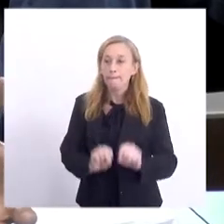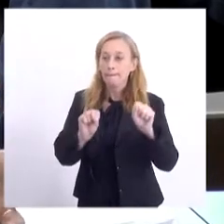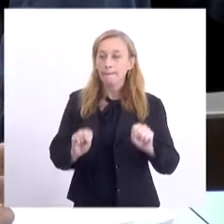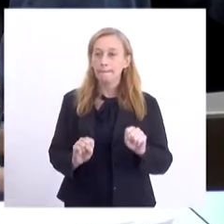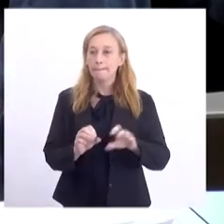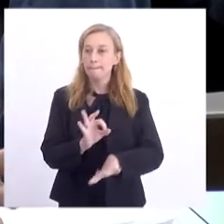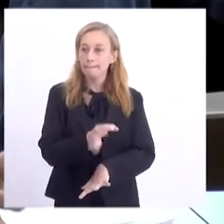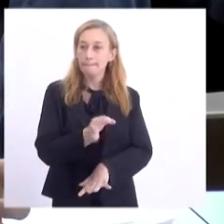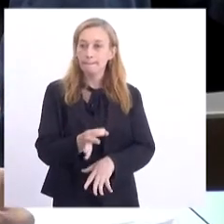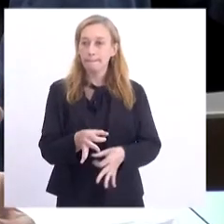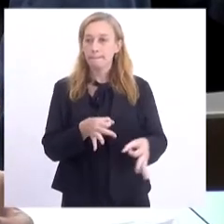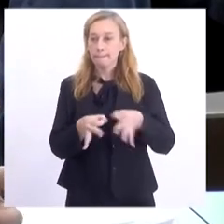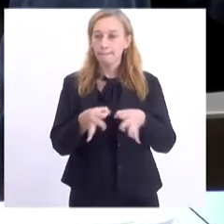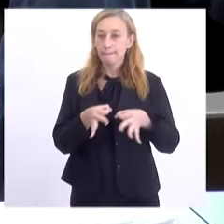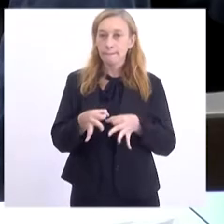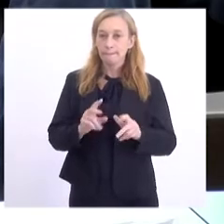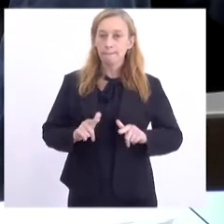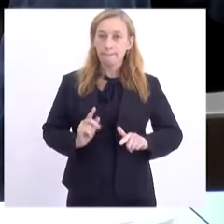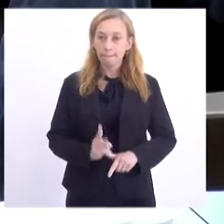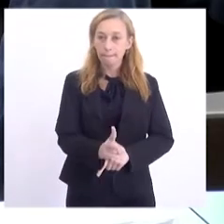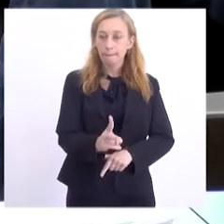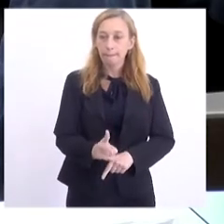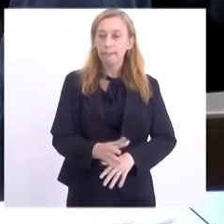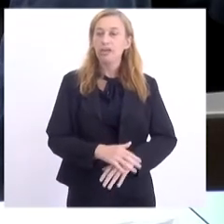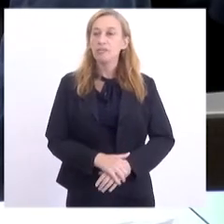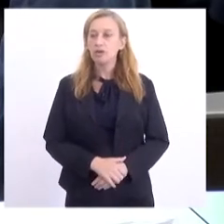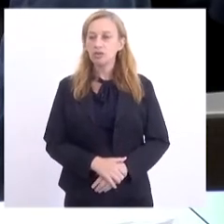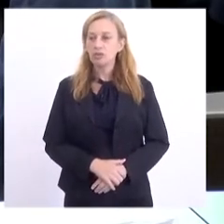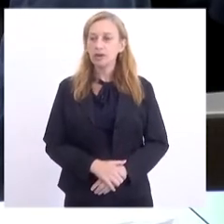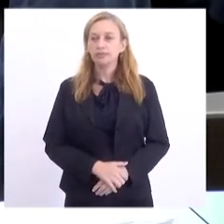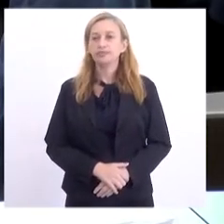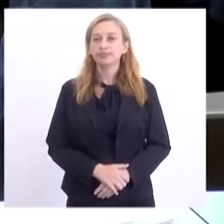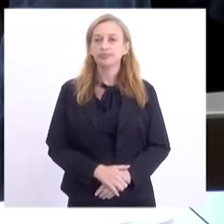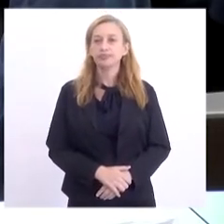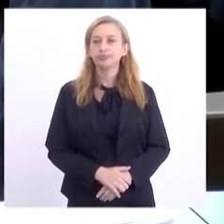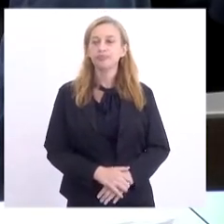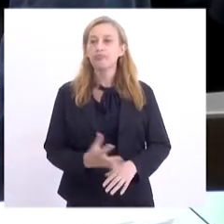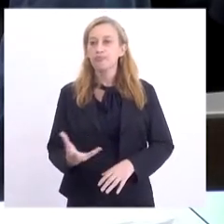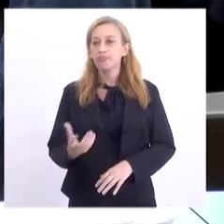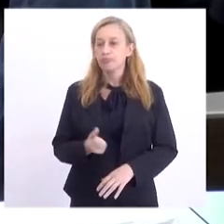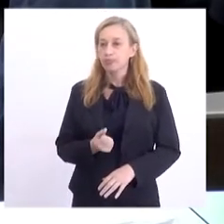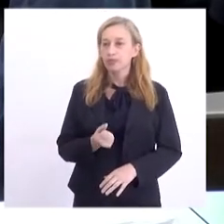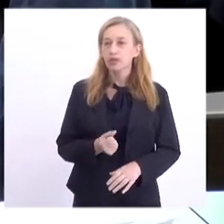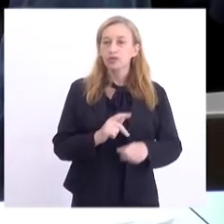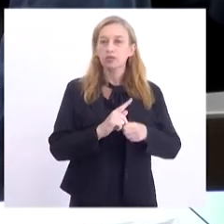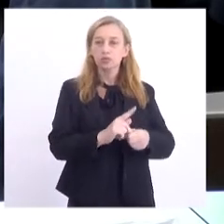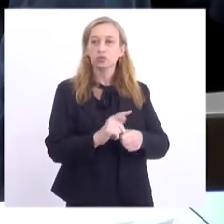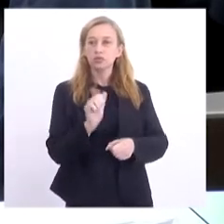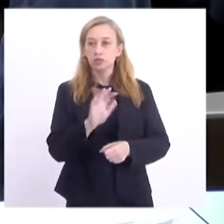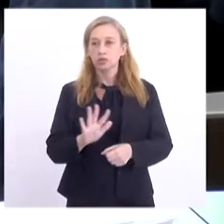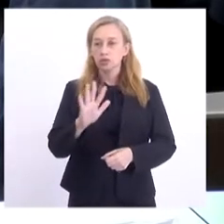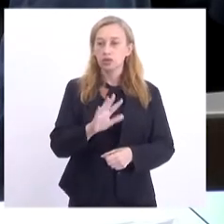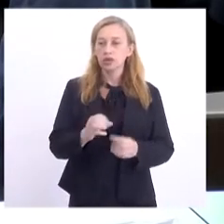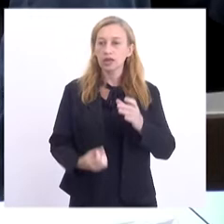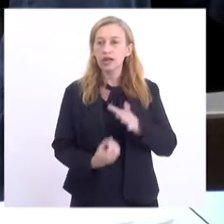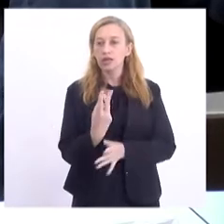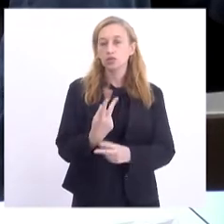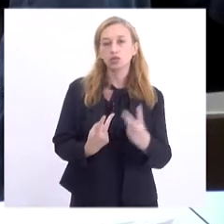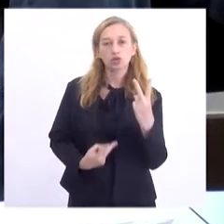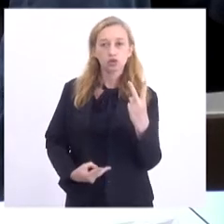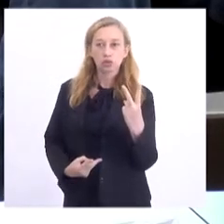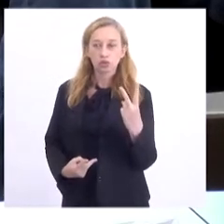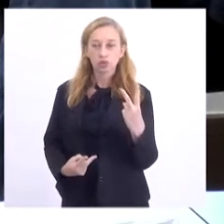previsão legal normatizado ele continua funcionando o que a gente recebeu uma missão do procurador-geral é implantação de duas